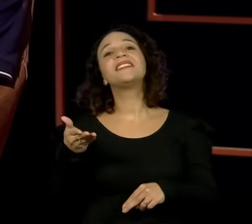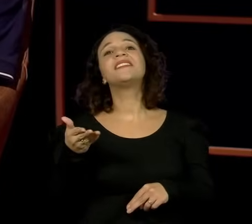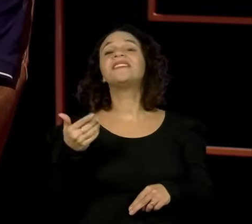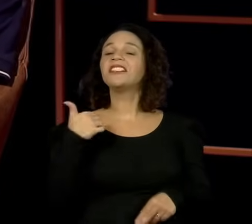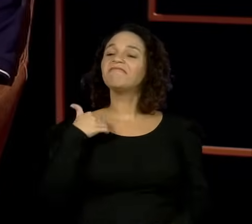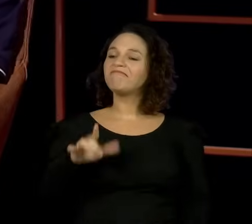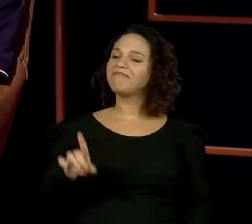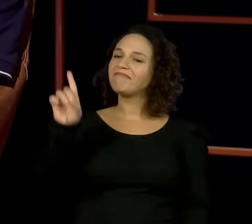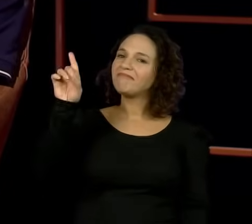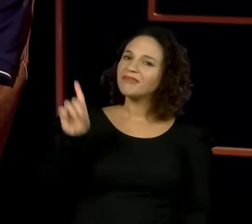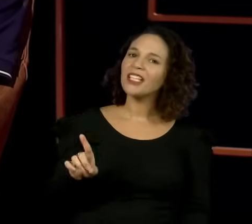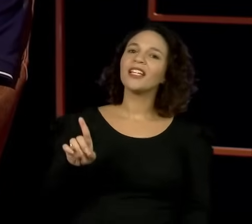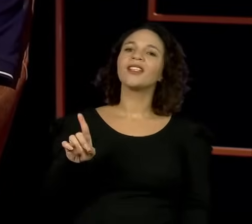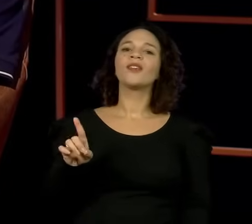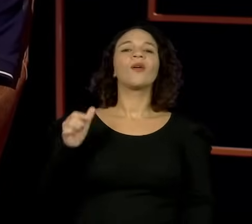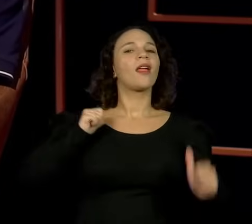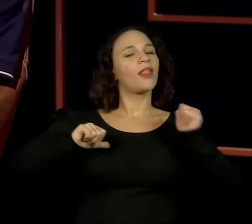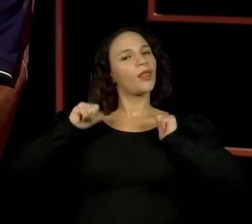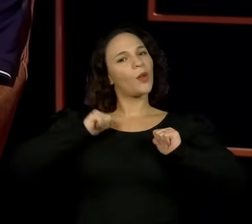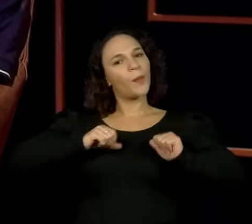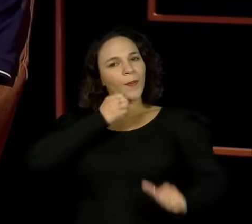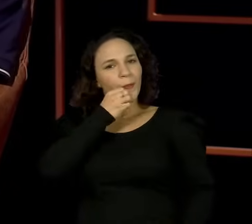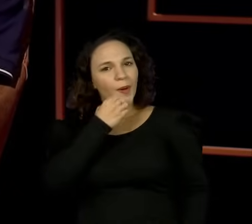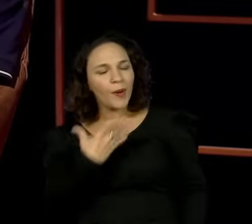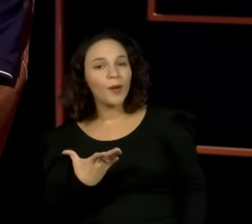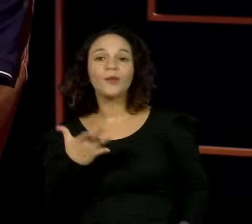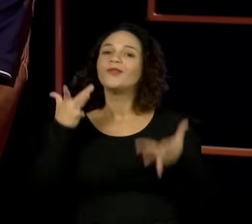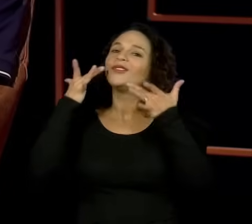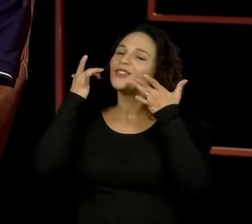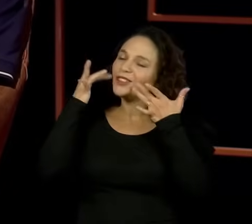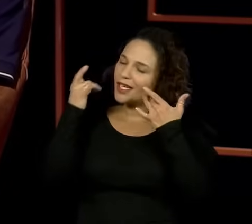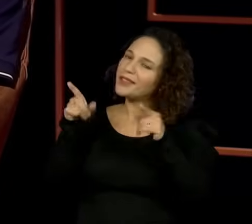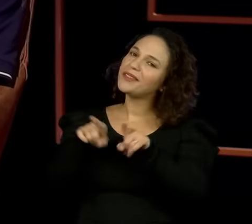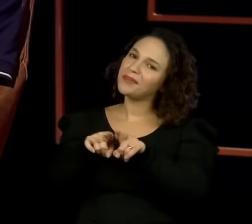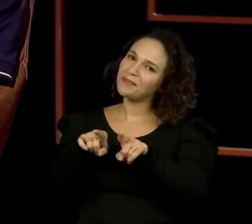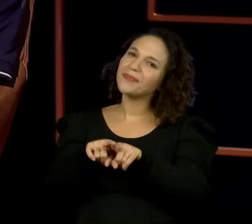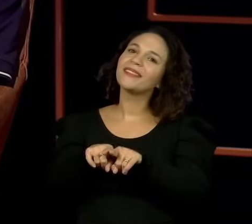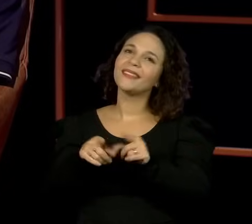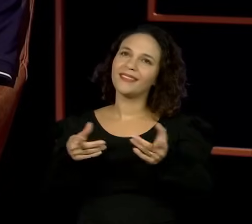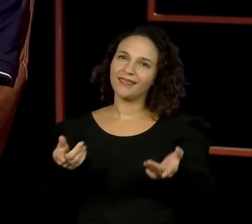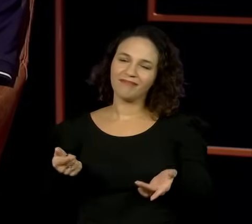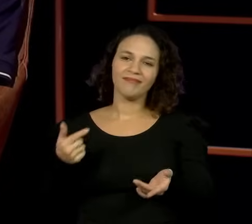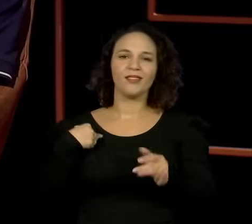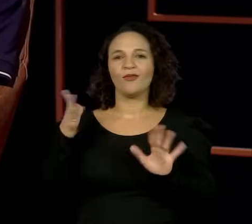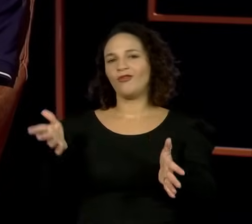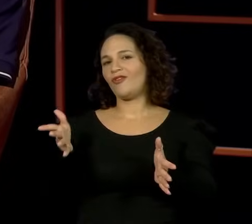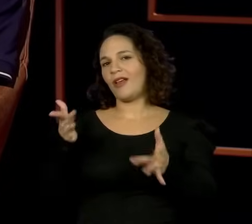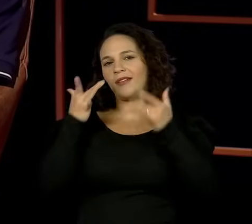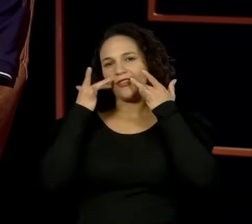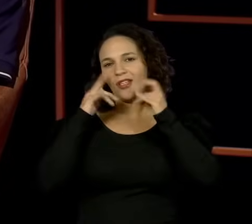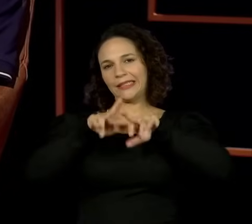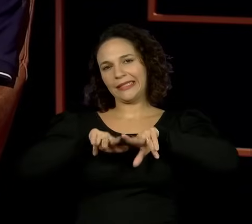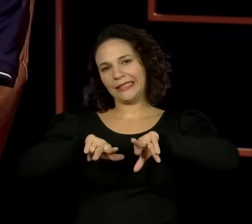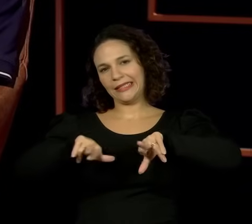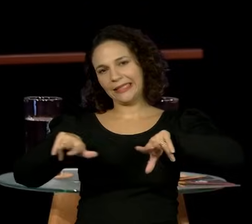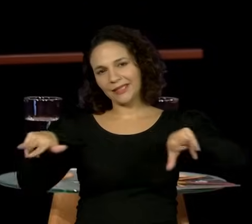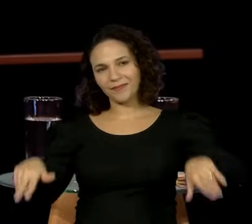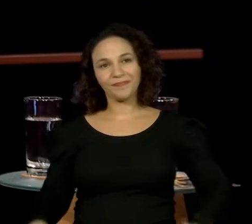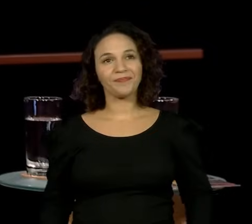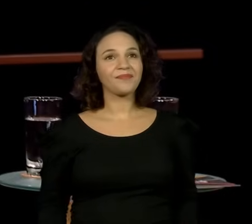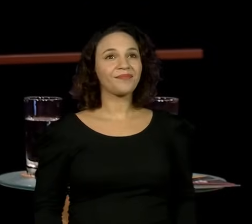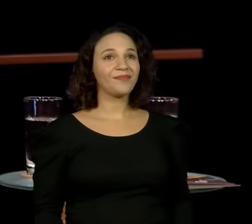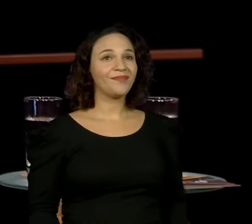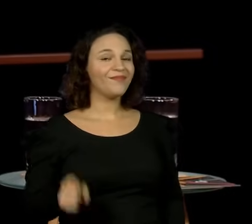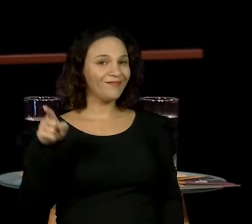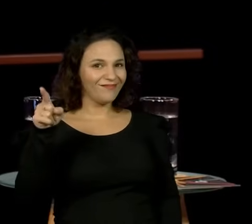um diretor, um bom ator, no teatro, inclusive, onde eu fiz muitas peças. O Homem da Cabeça